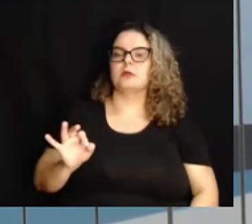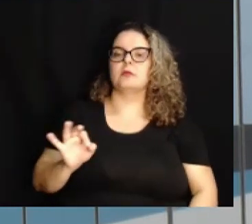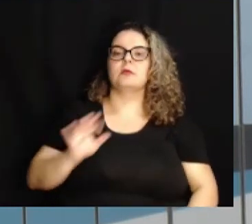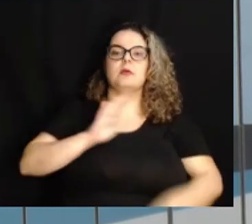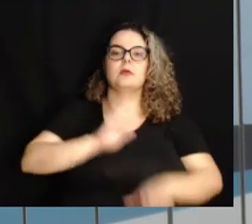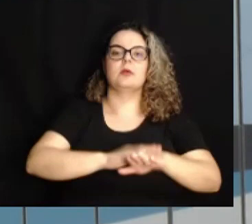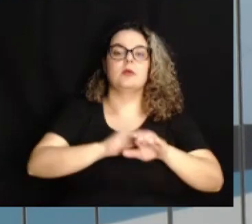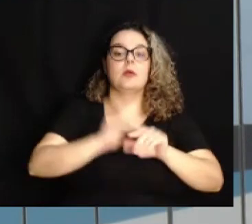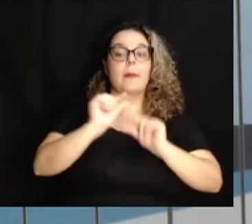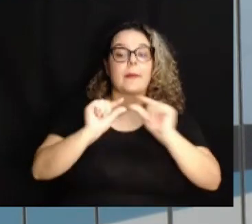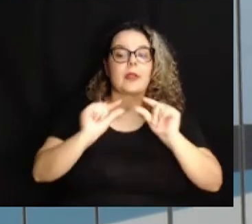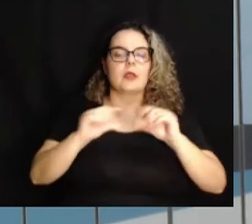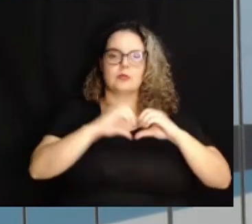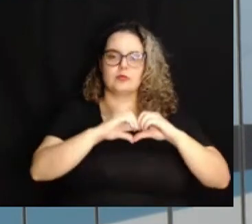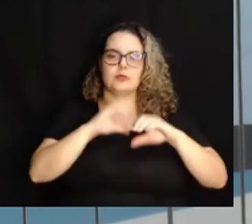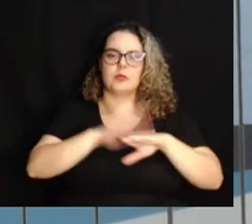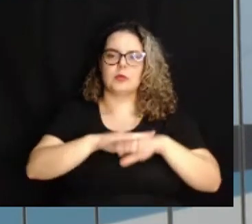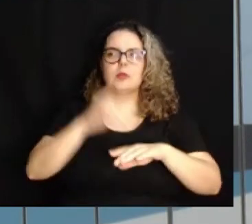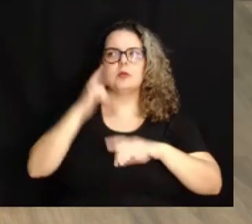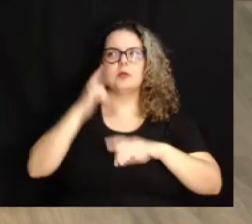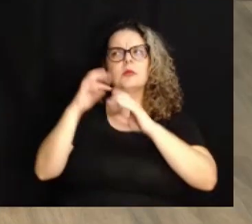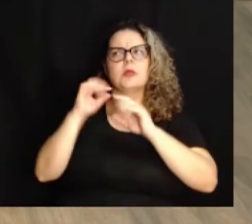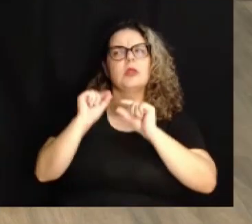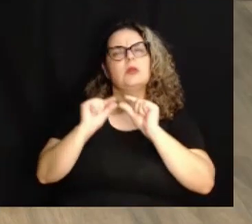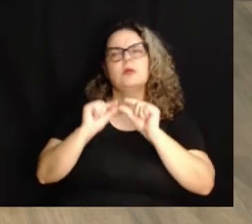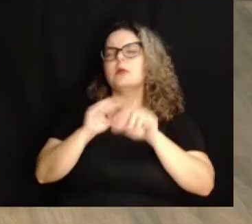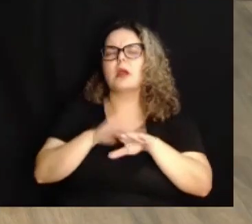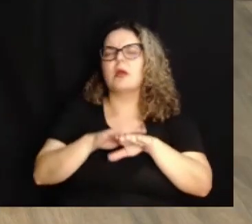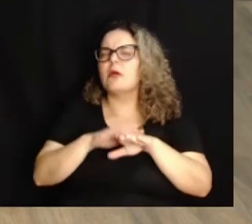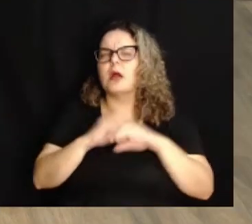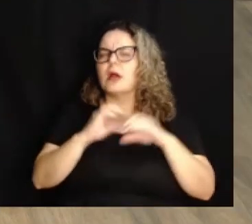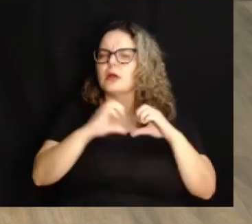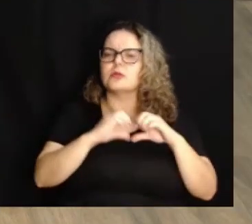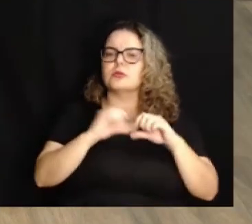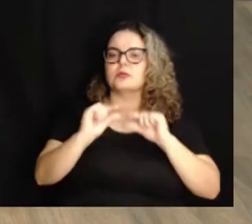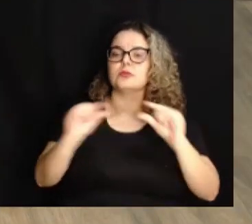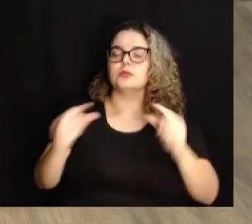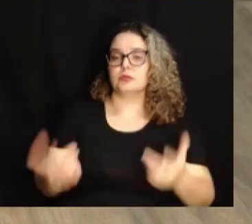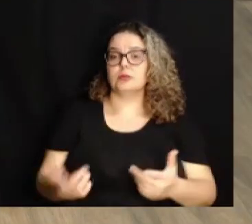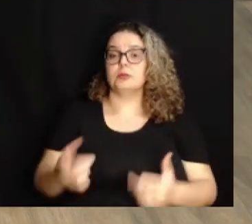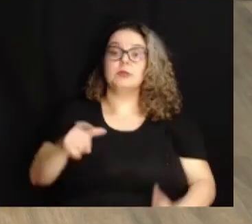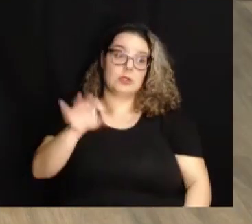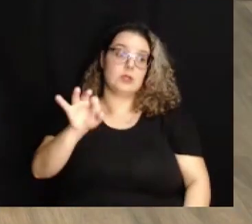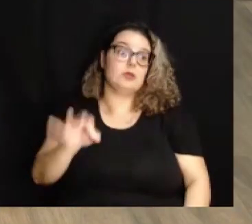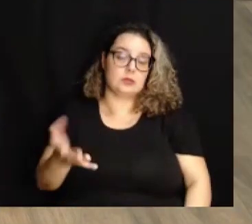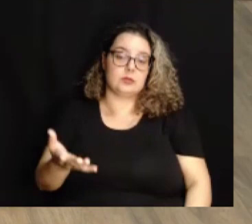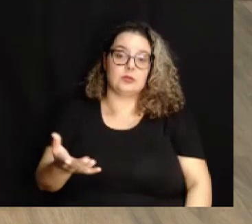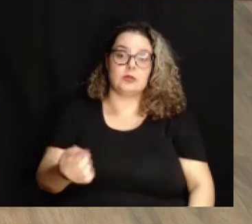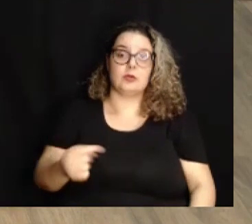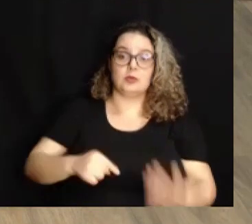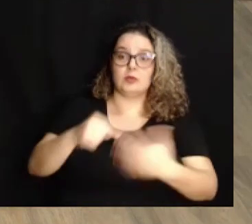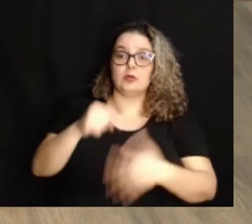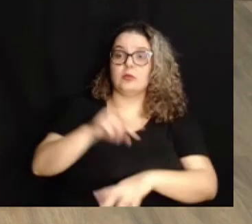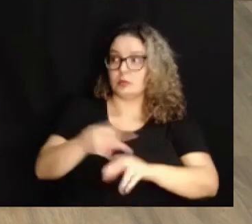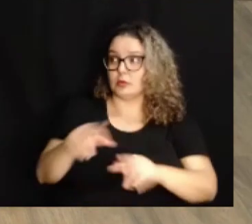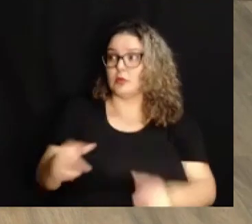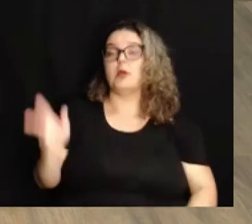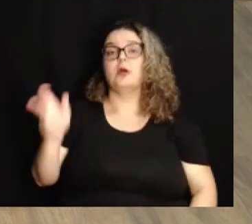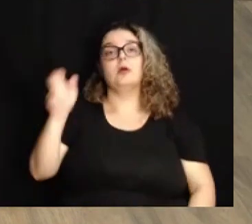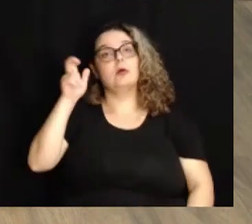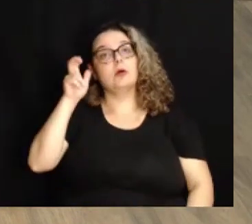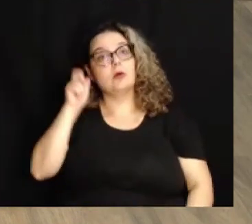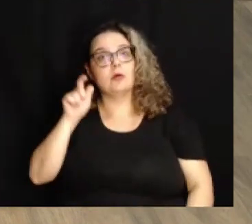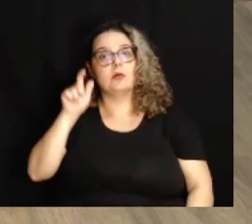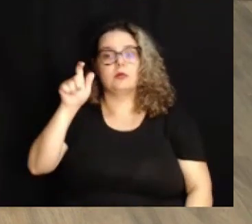sempre refleti do que são esses pequenos atos de amor. Né? E é justamente isso. Né? Um deles é você ouvir uma pessoa, é você ver uma